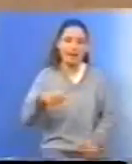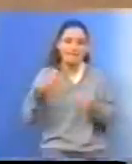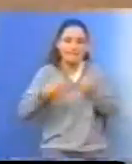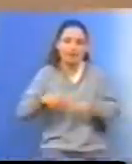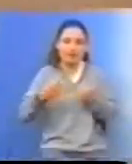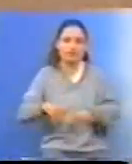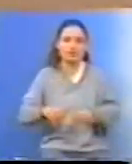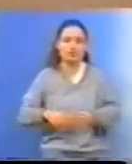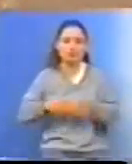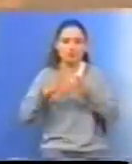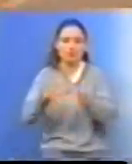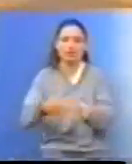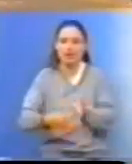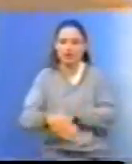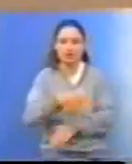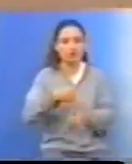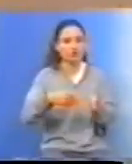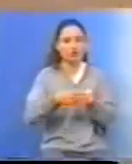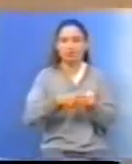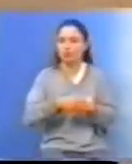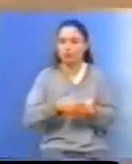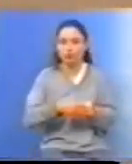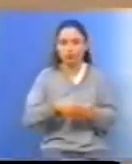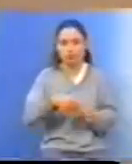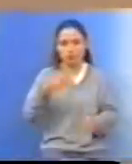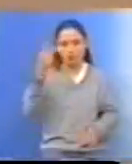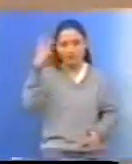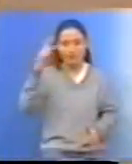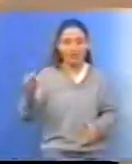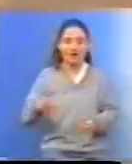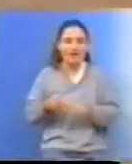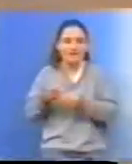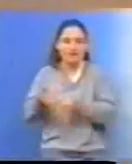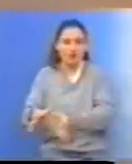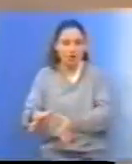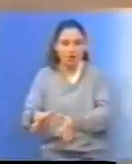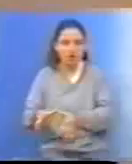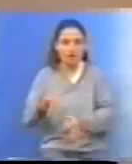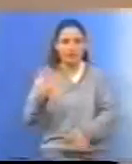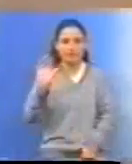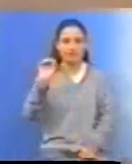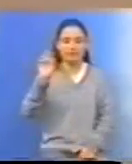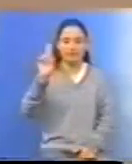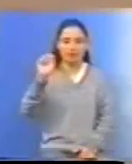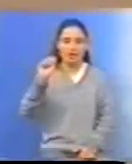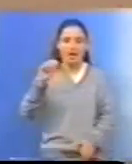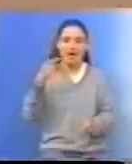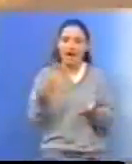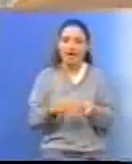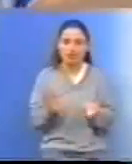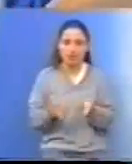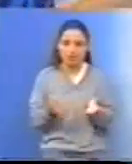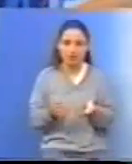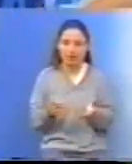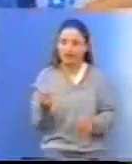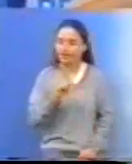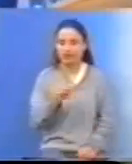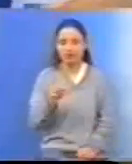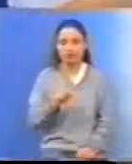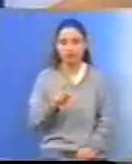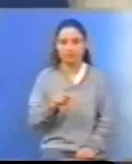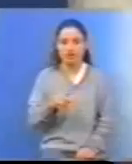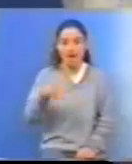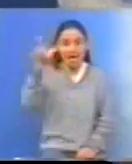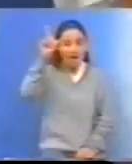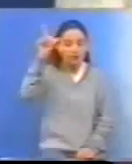disseram, vai aparecer algum bobo que vai te dizer, e você não pode ser bobo igual a ele e cair nessa. Porque vai ser a grande desculpa do diabo no